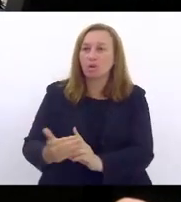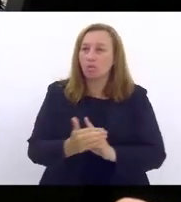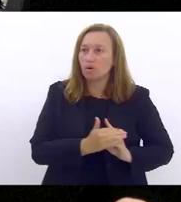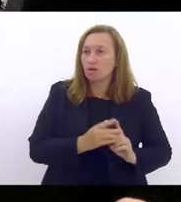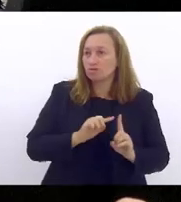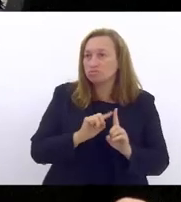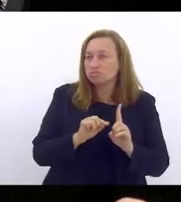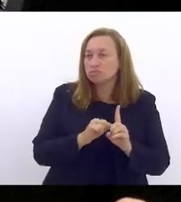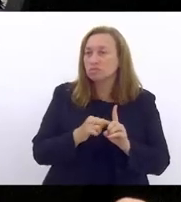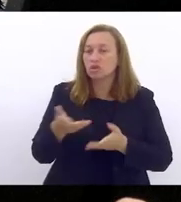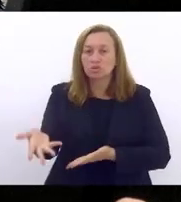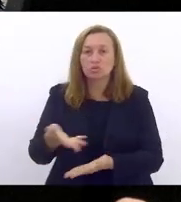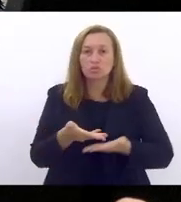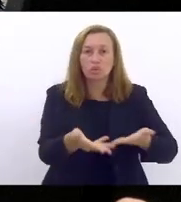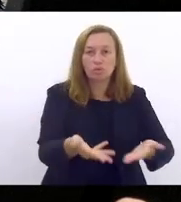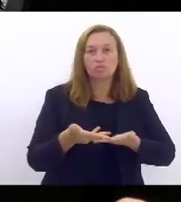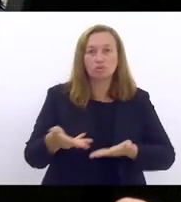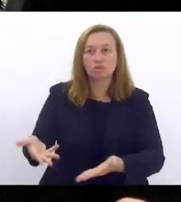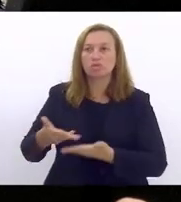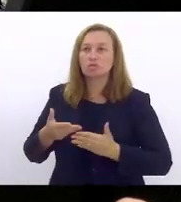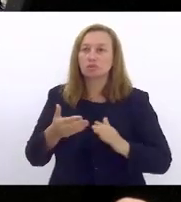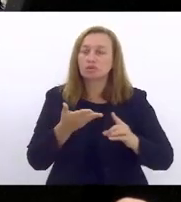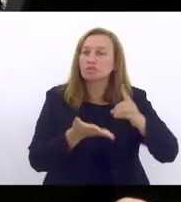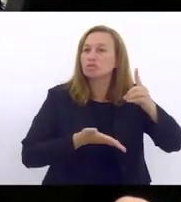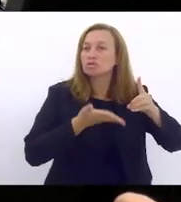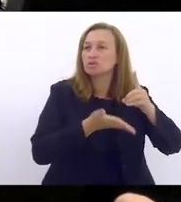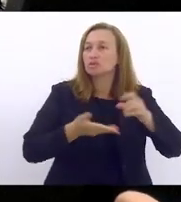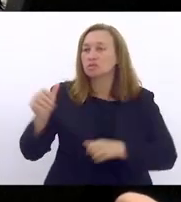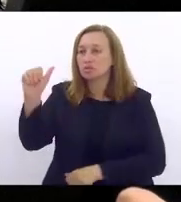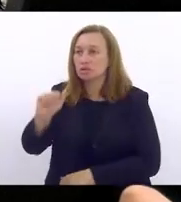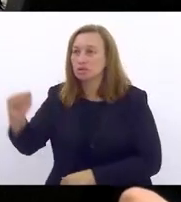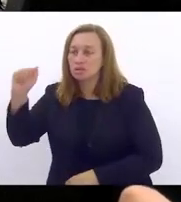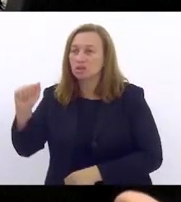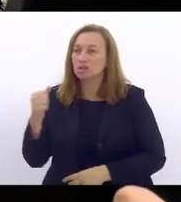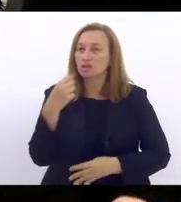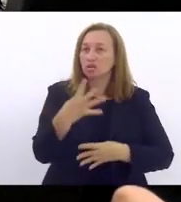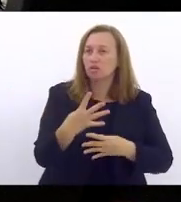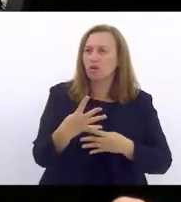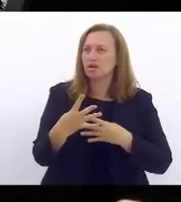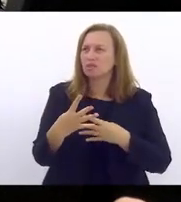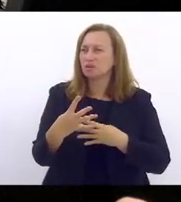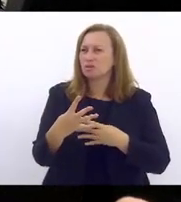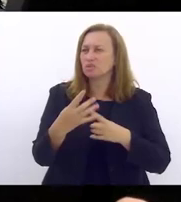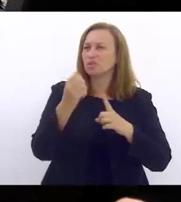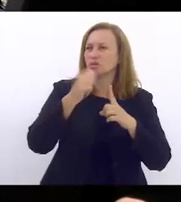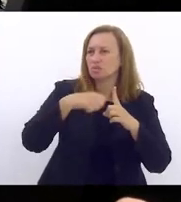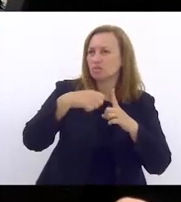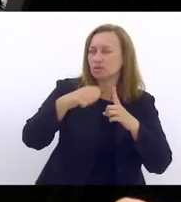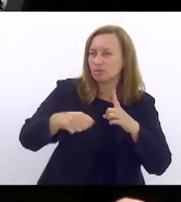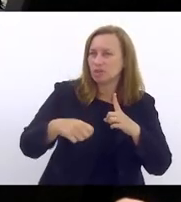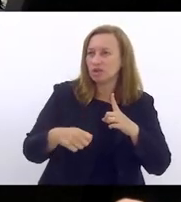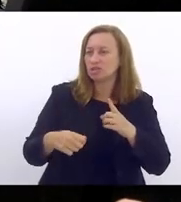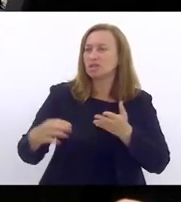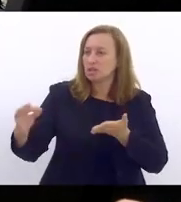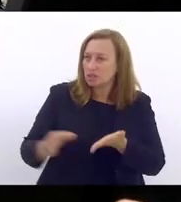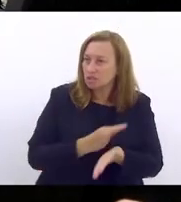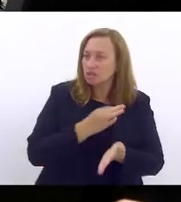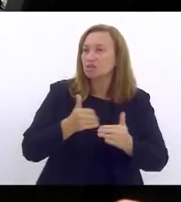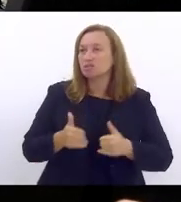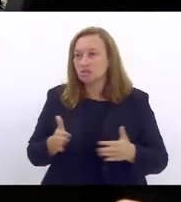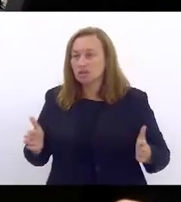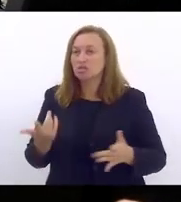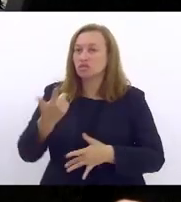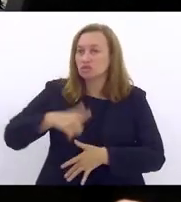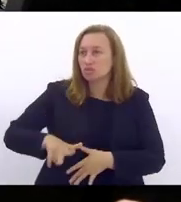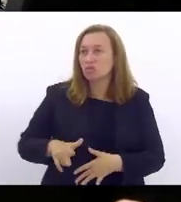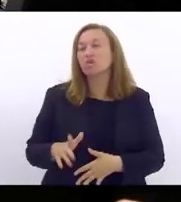gente convoca as doulas associadas a fazerem parte. De 4 em 4 meses, a gente abre as inscrições novamente e novas doulas podem se inscrever.